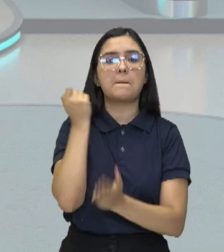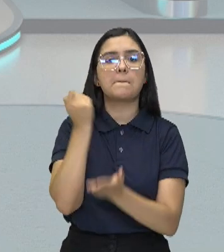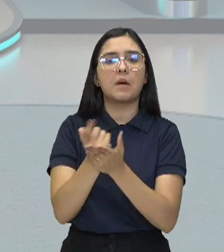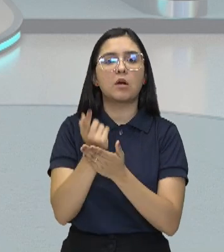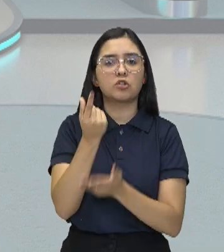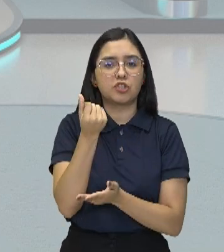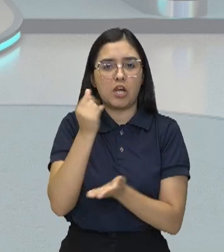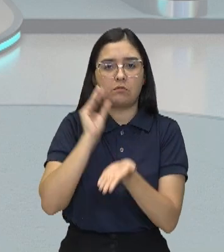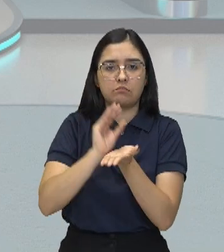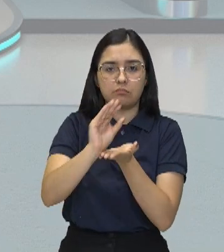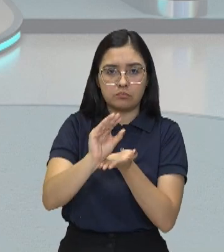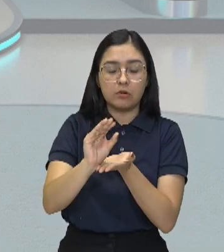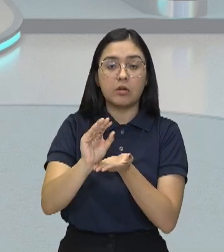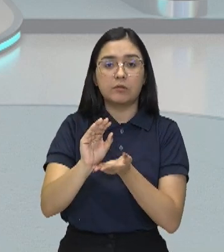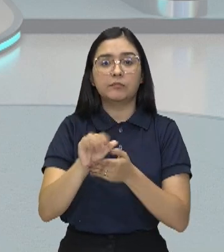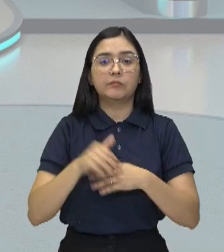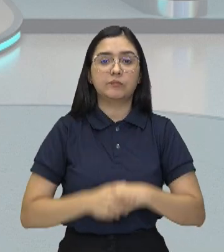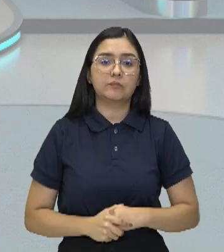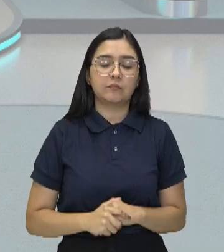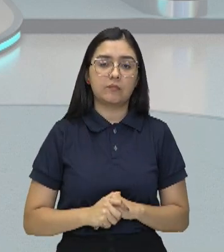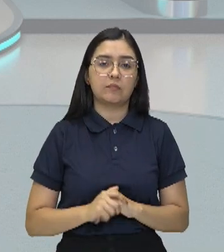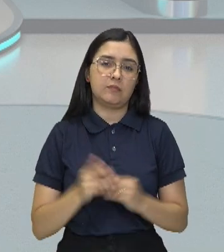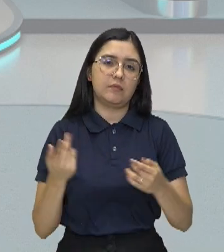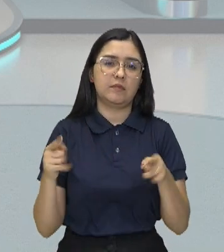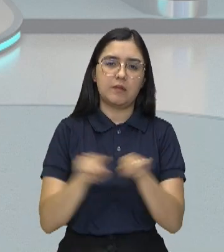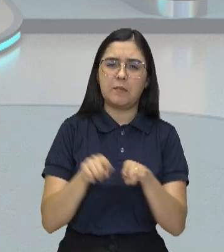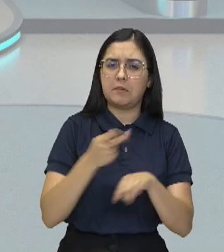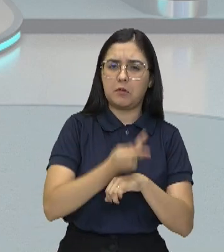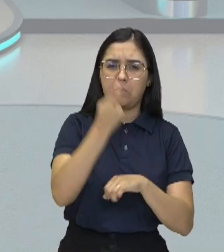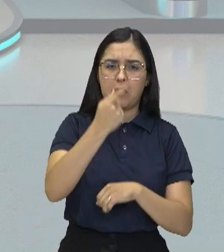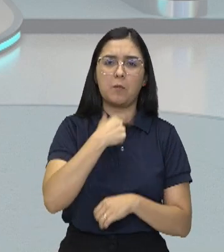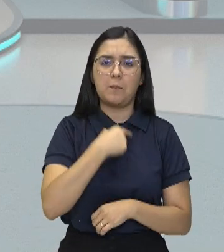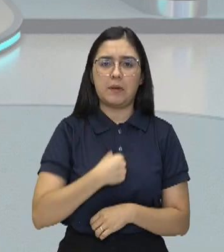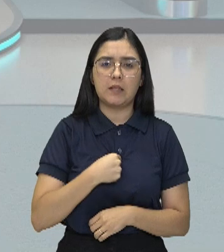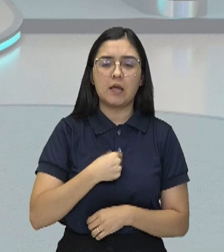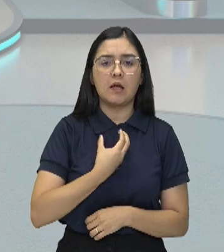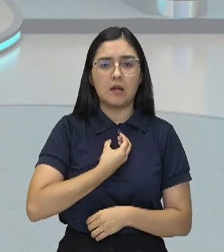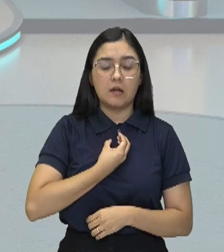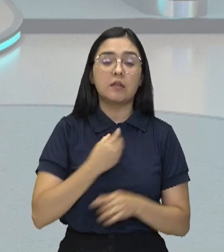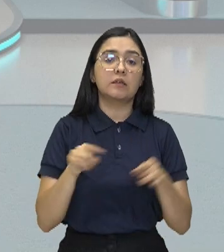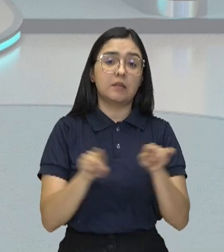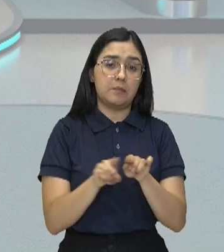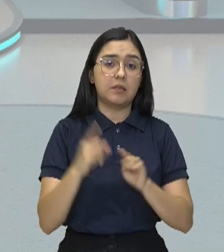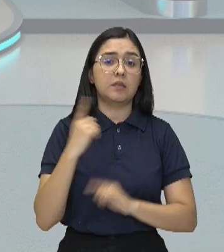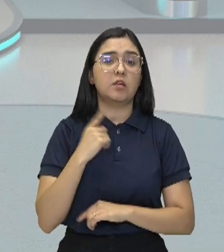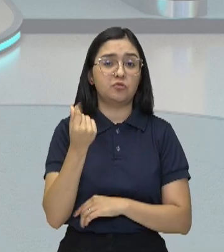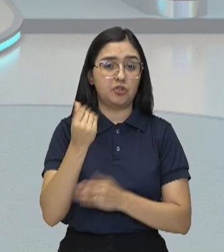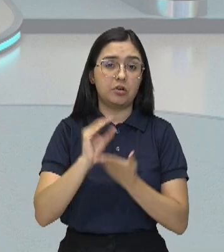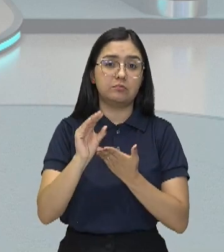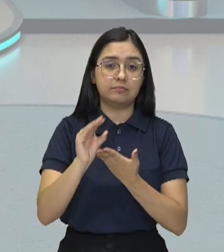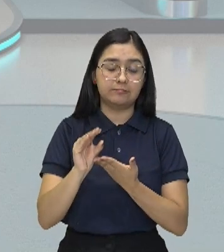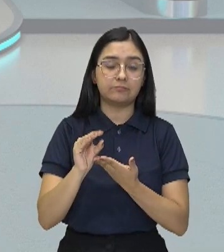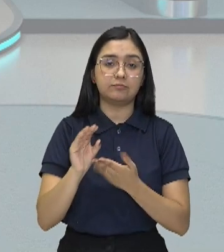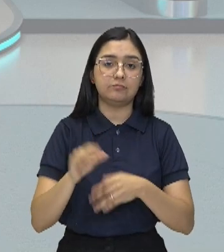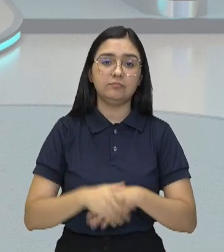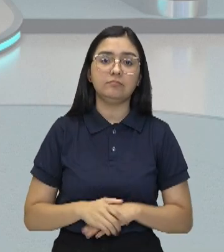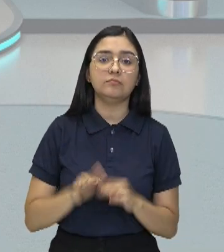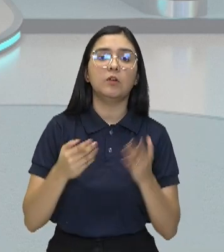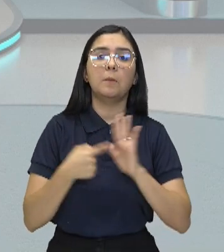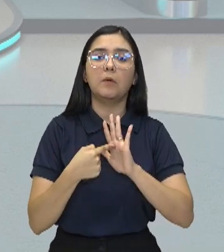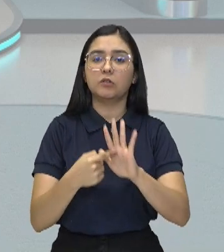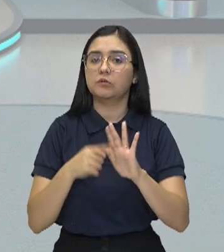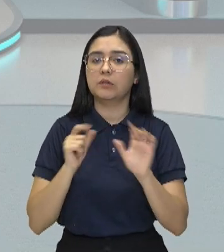não somente em troféu ou medalhas. Realmente eles recebem um valor muito grande, então isso mostra